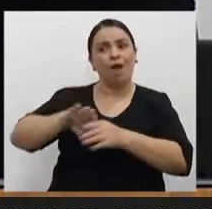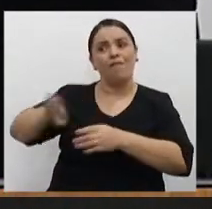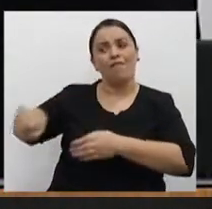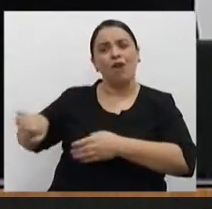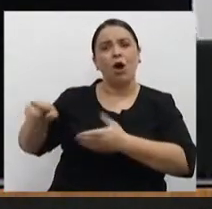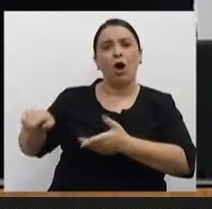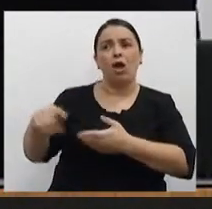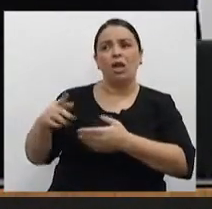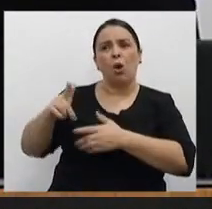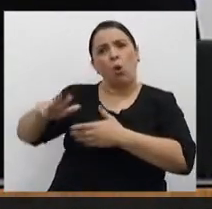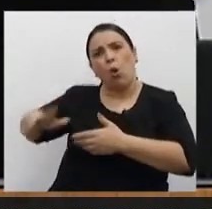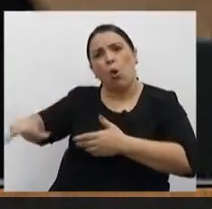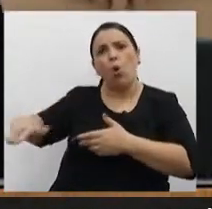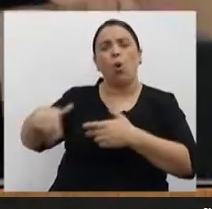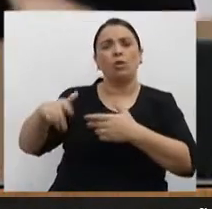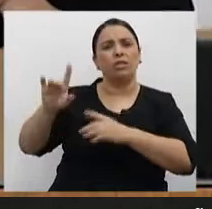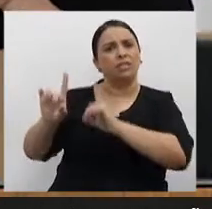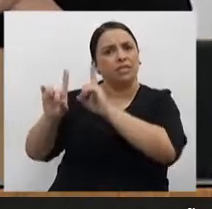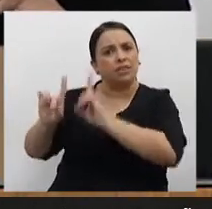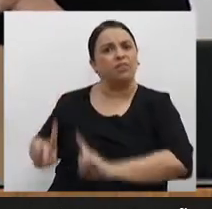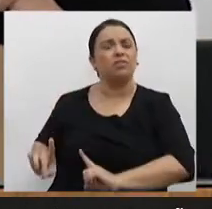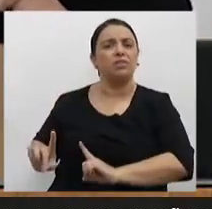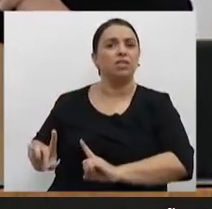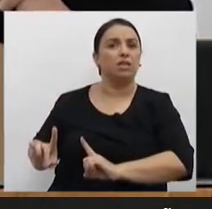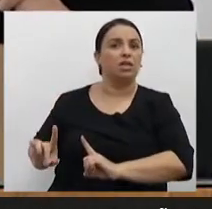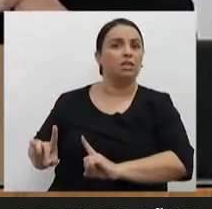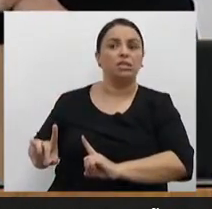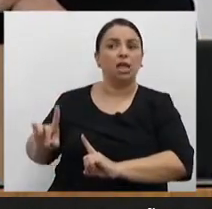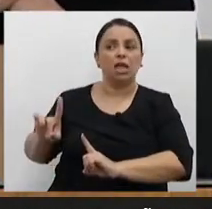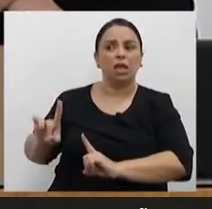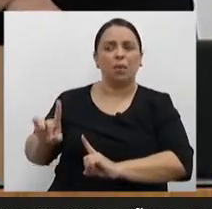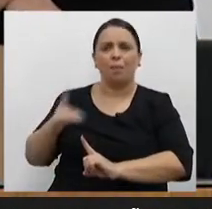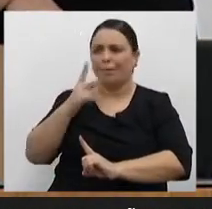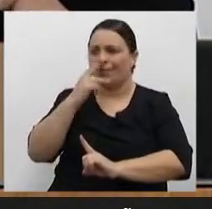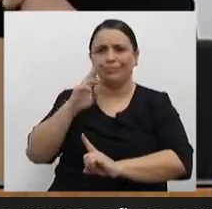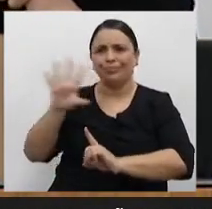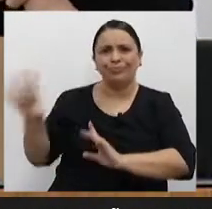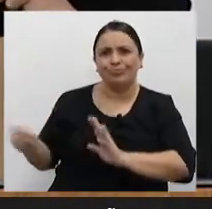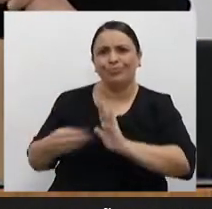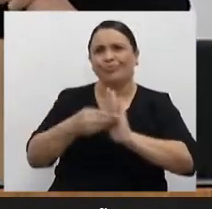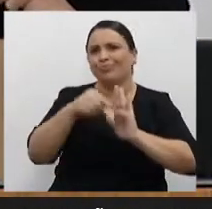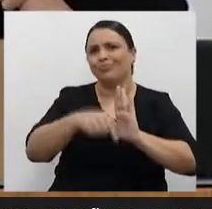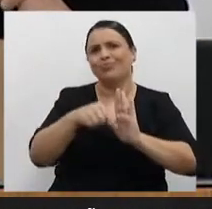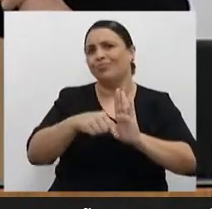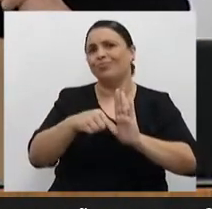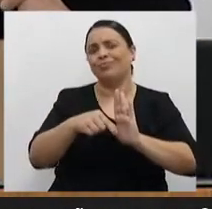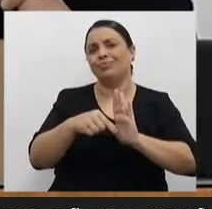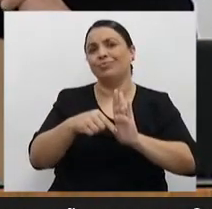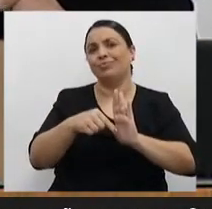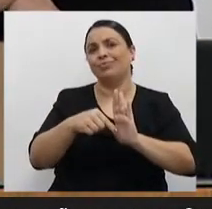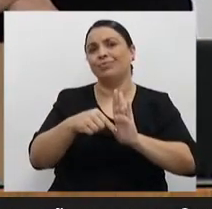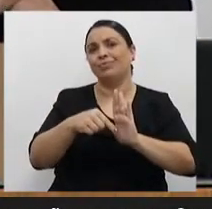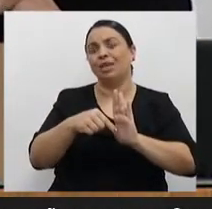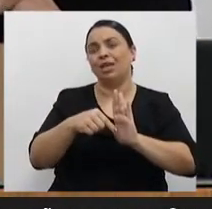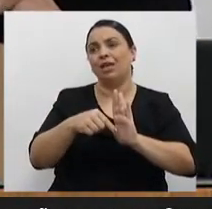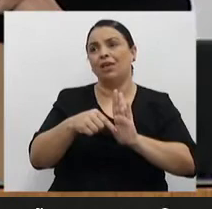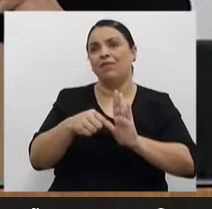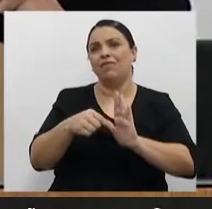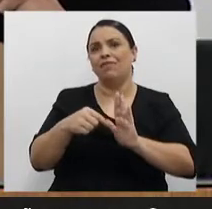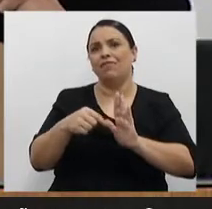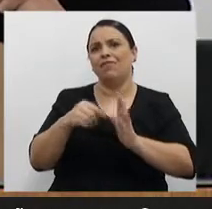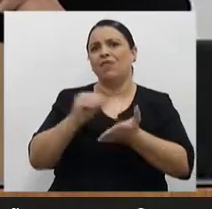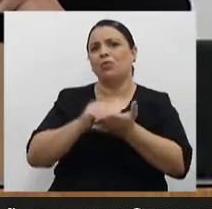muitas categorias dentro dos PCDs que não foram contempladas e não foi colocado de forma explícita